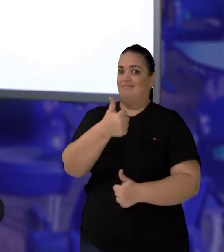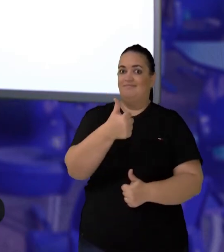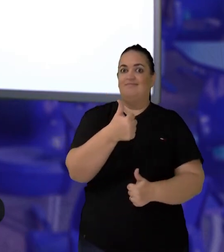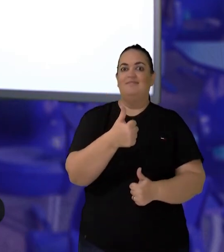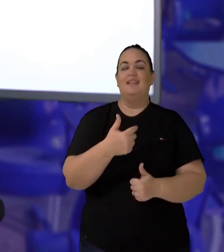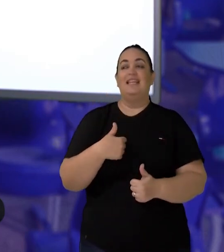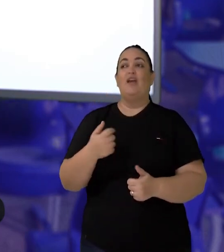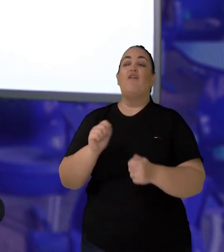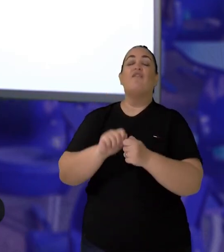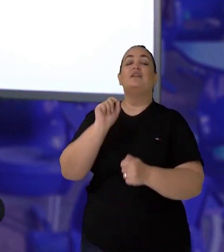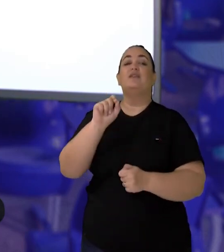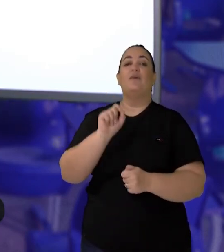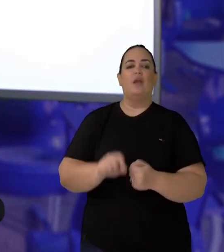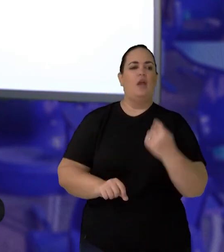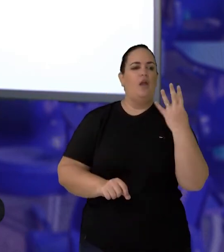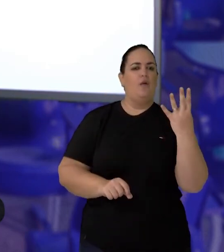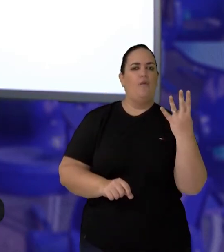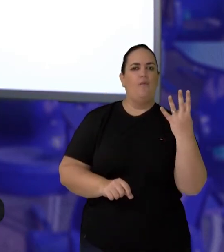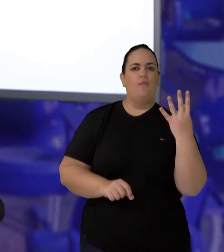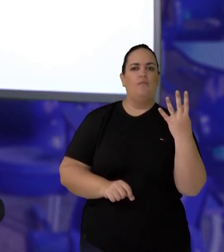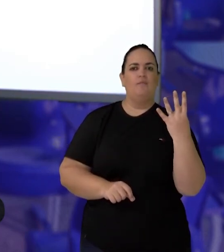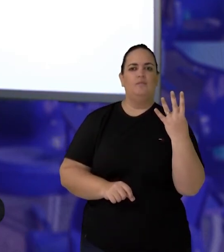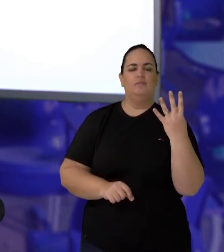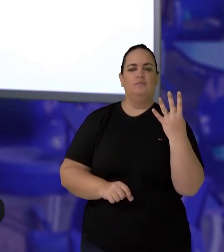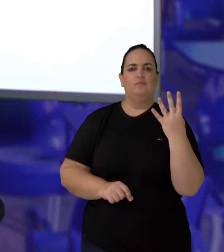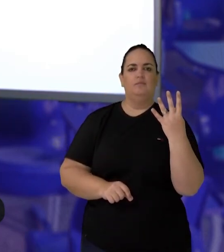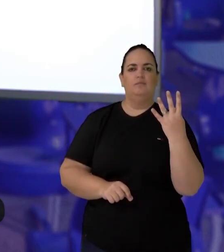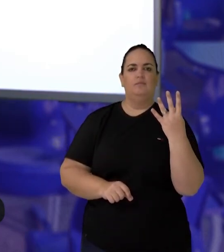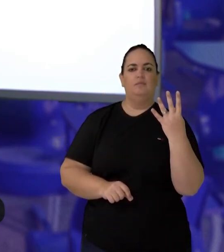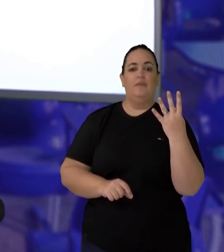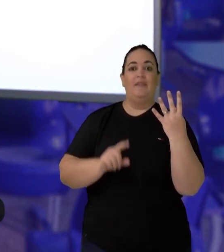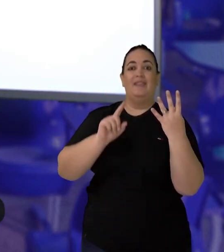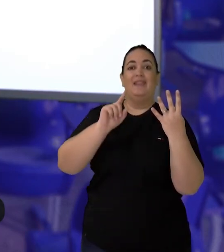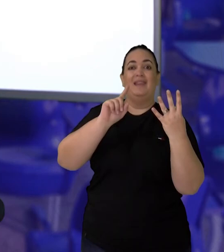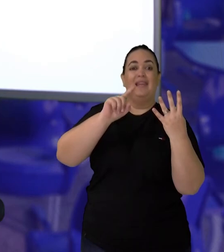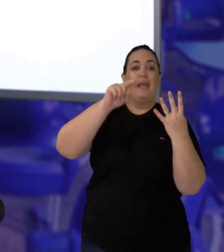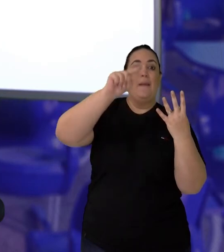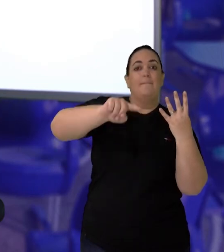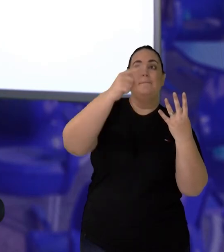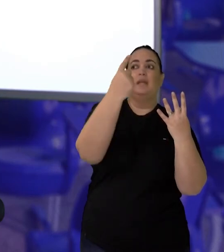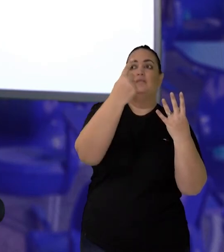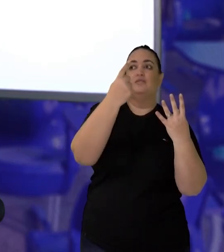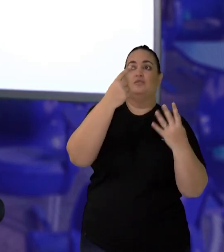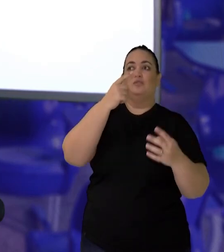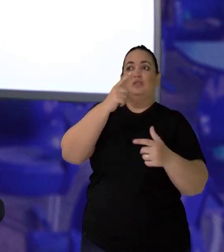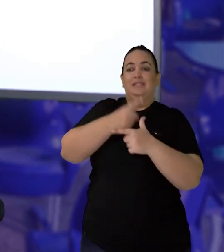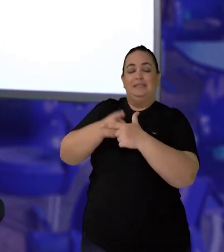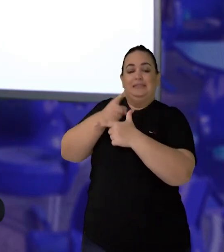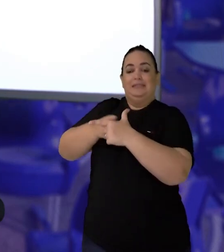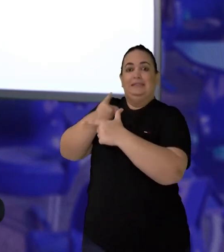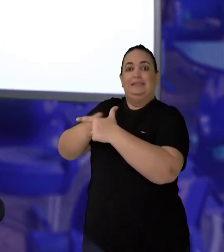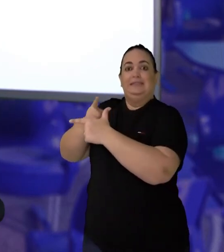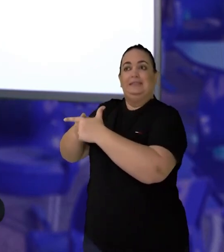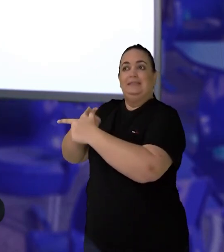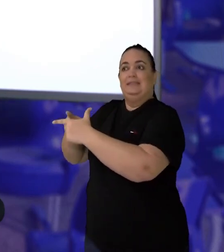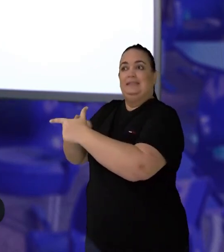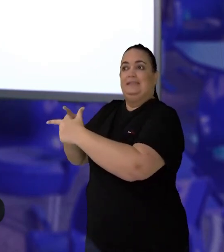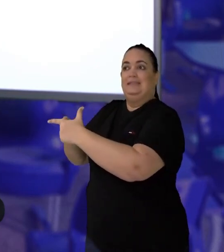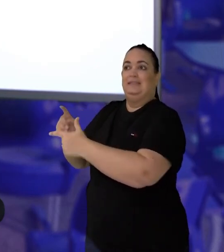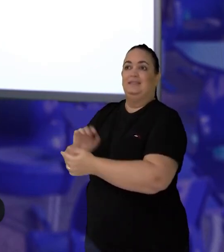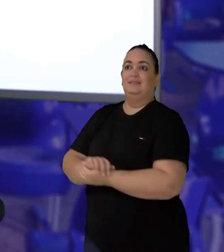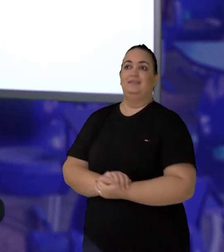pegar essa taxa de urânio, que é 4 gramas, e vou ficar dividindo pelo fator a menos 1, que é